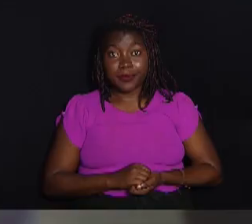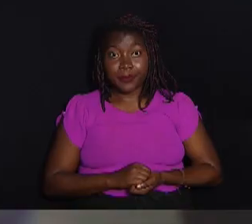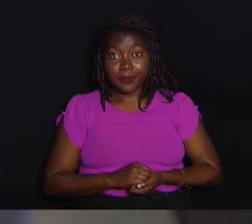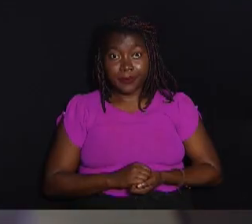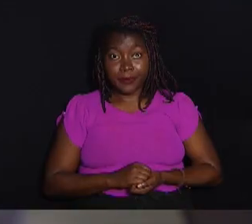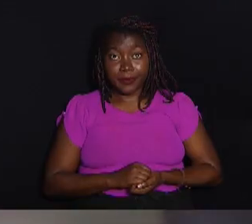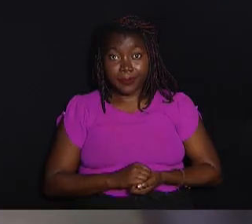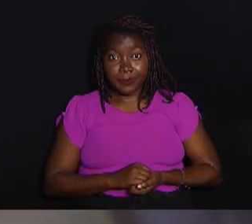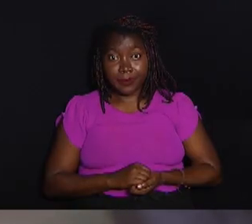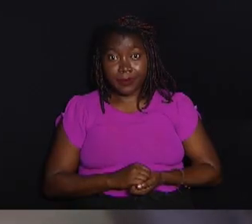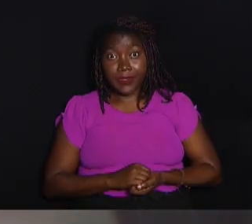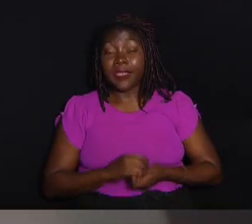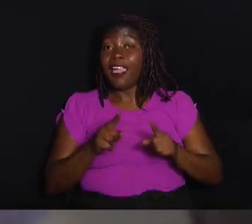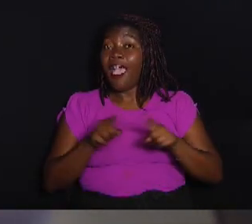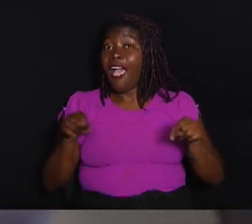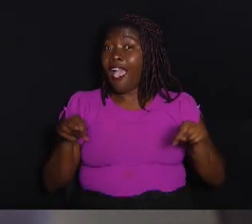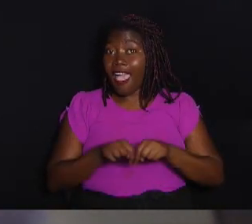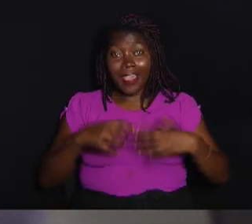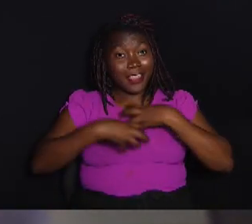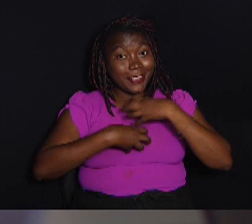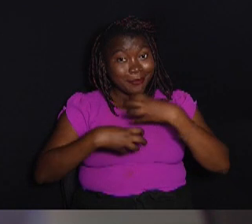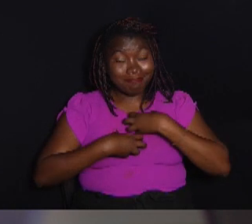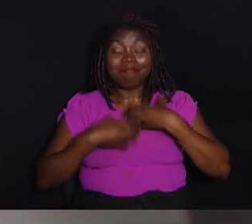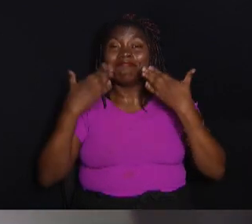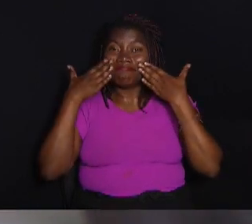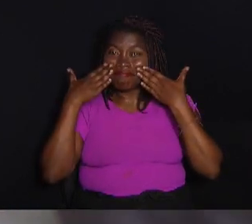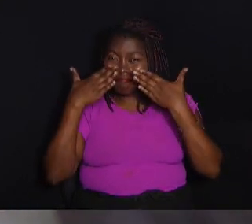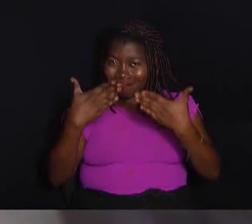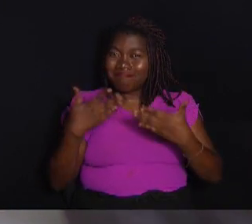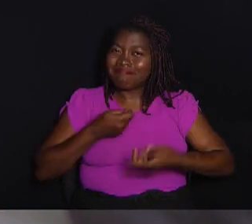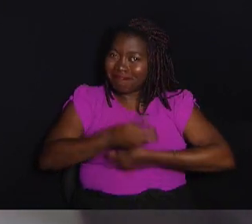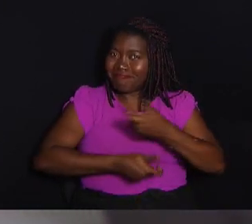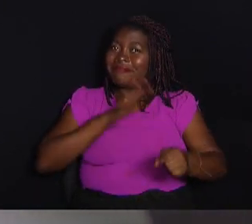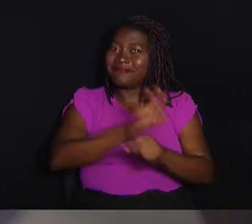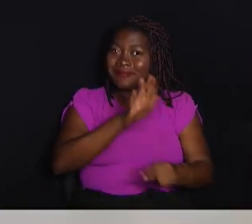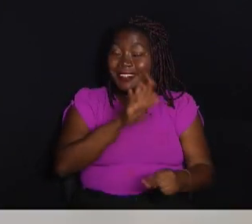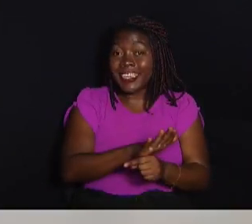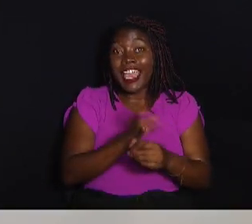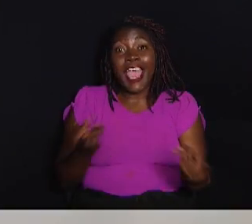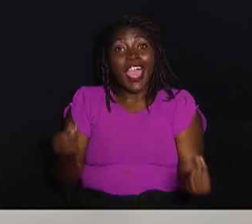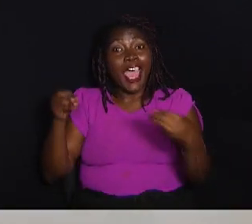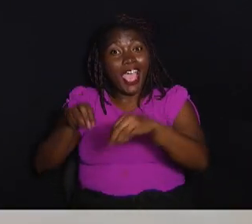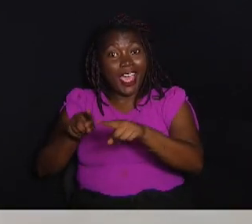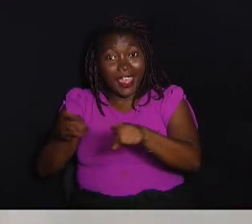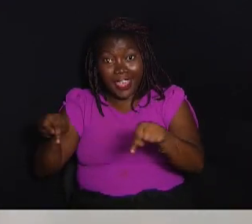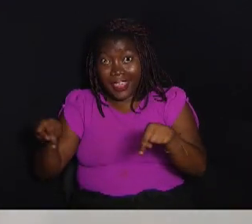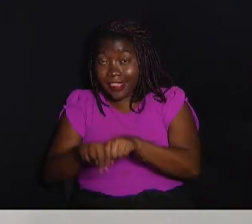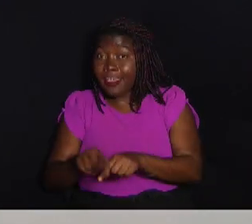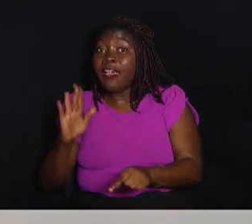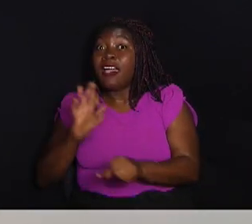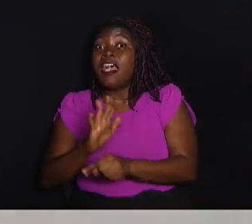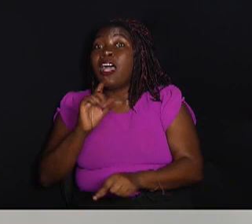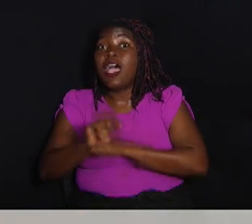autista as salas sensoriais têm se mostrado extremamente benéficas a implementação desses espaços contribuirá para a